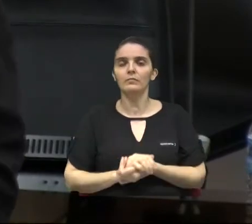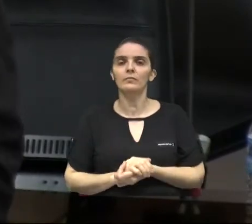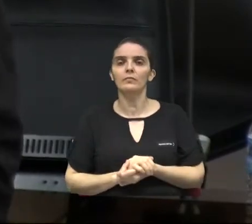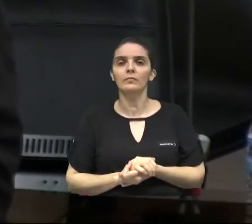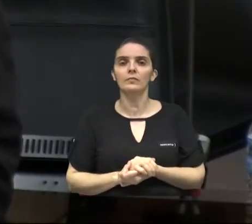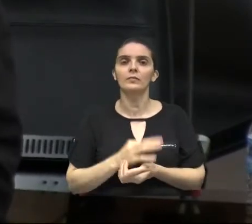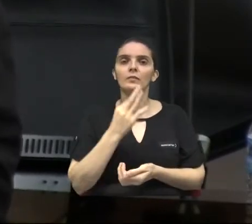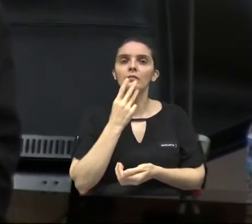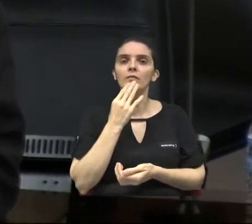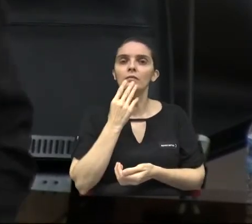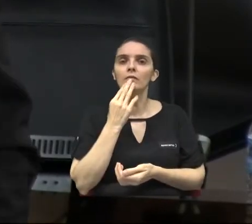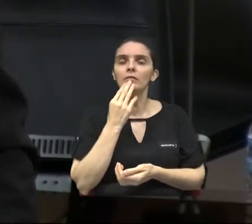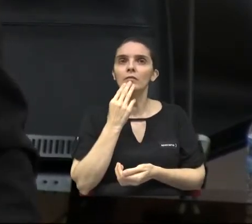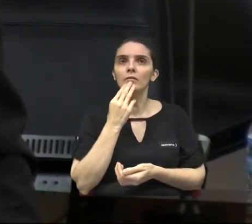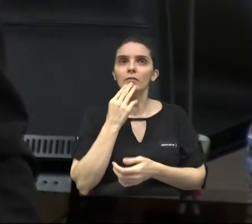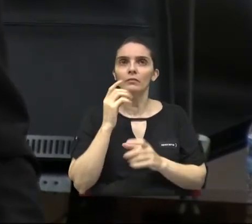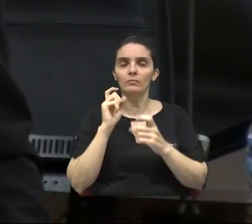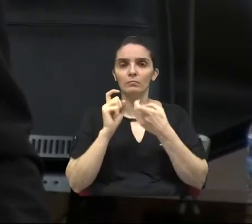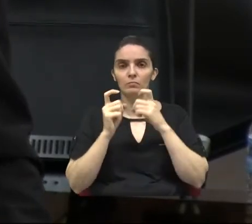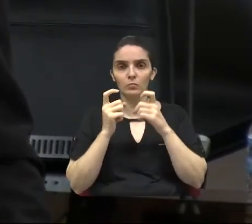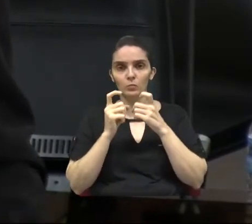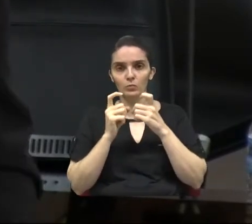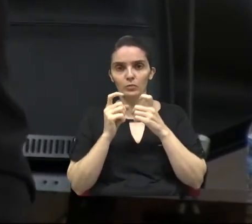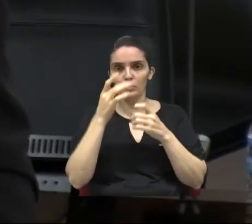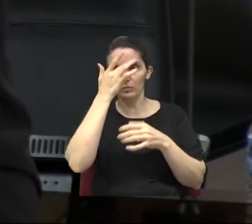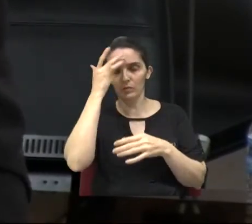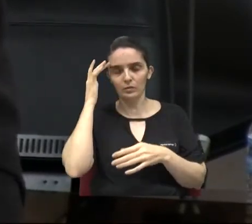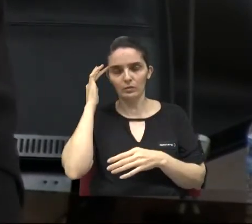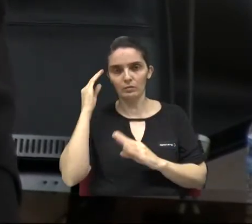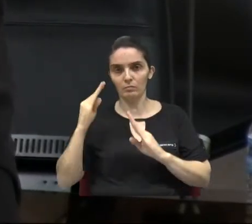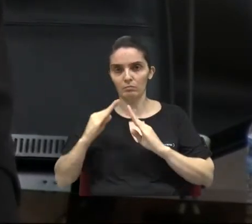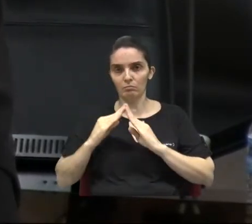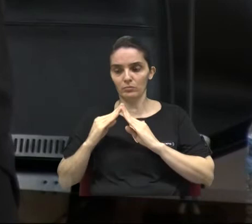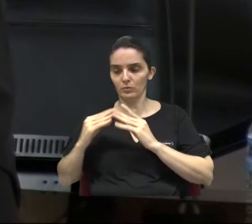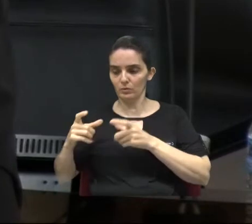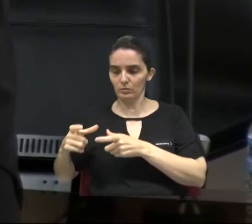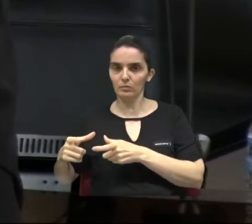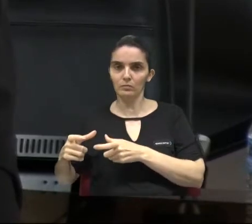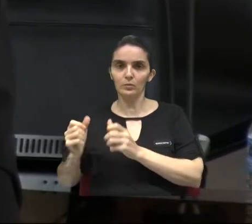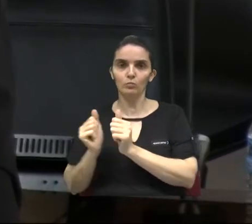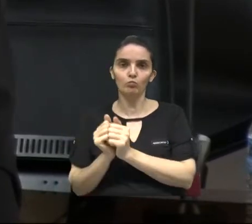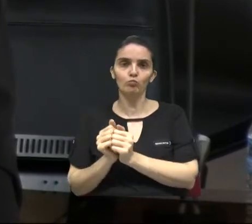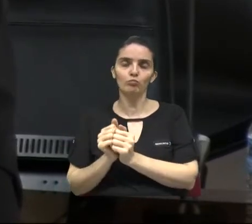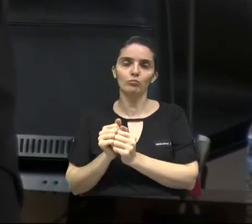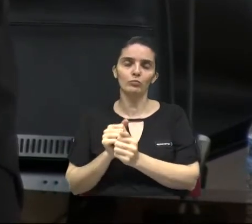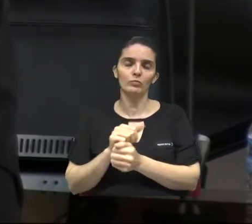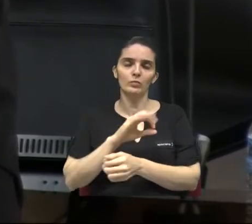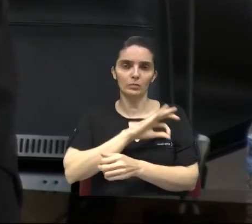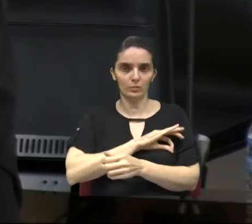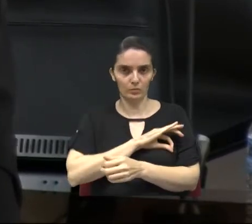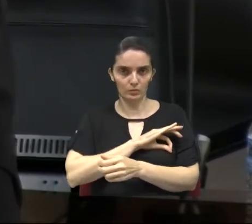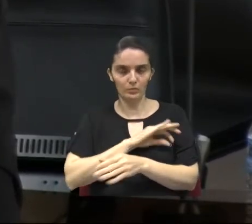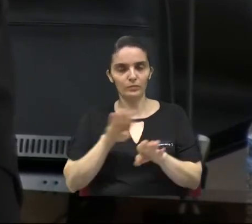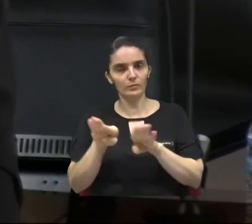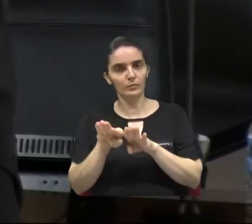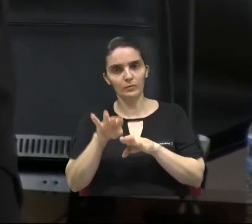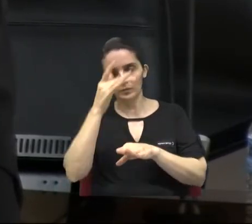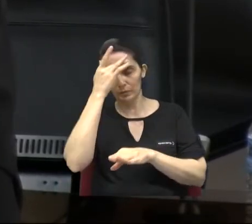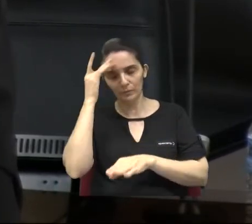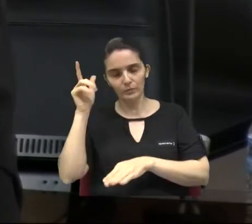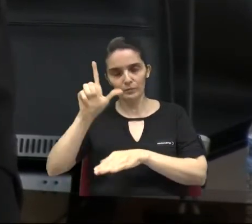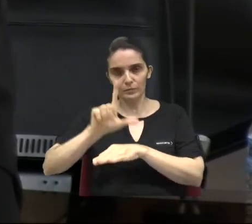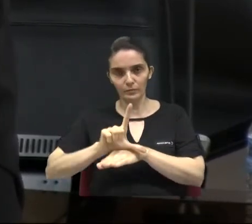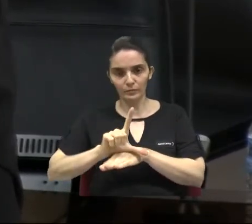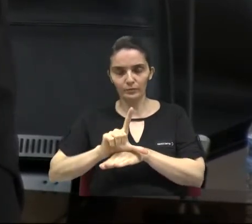na ocasião, reunião com os moradores daquele local para poder discutir, juntamente com a PM e com os comerciantes ali da Pedro